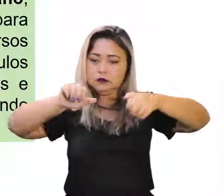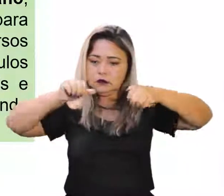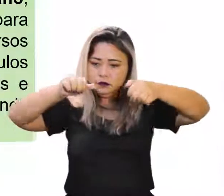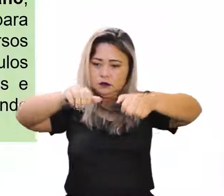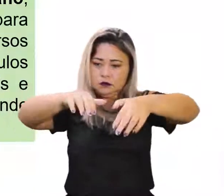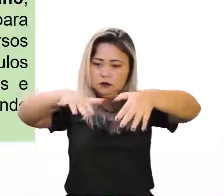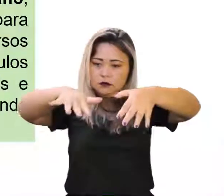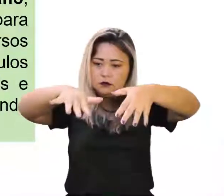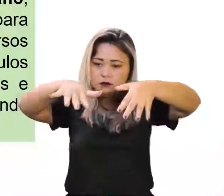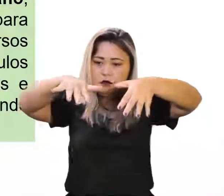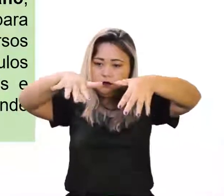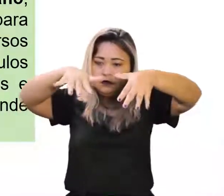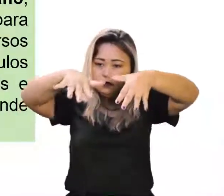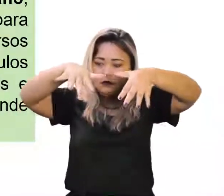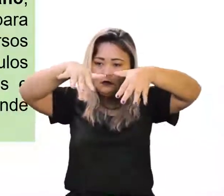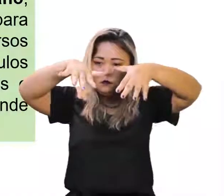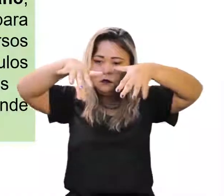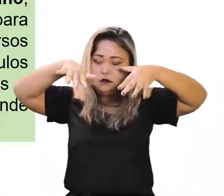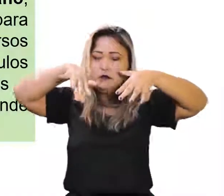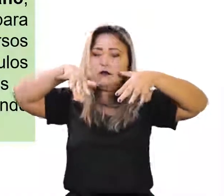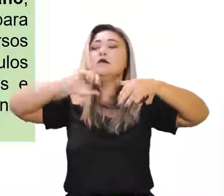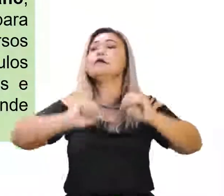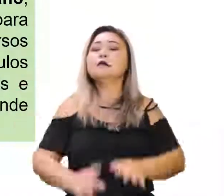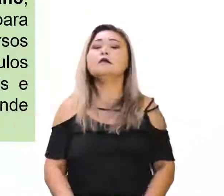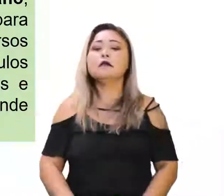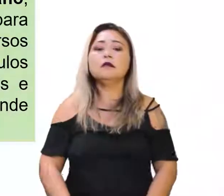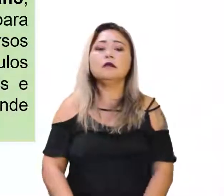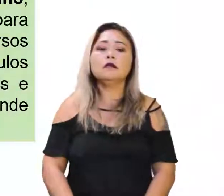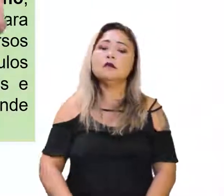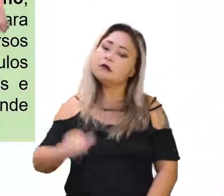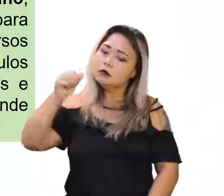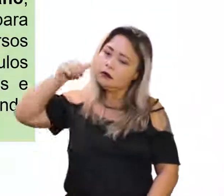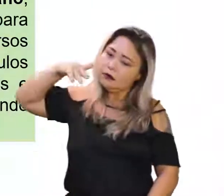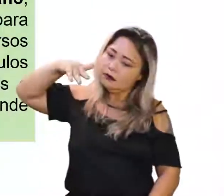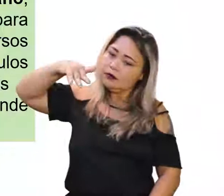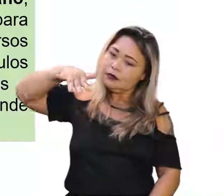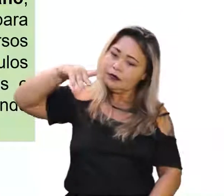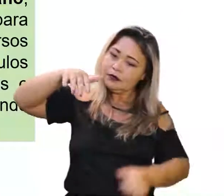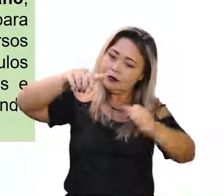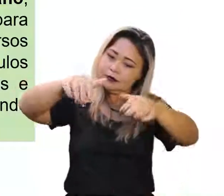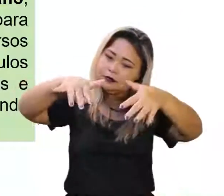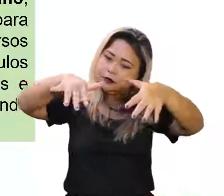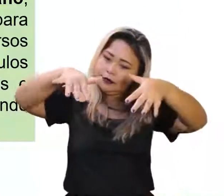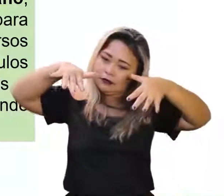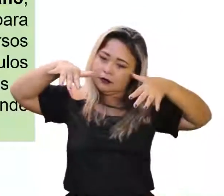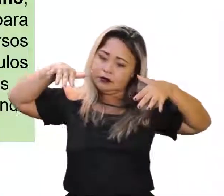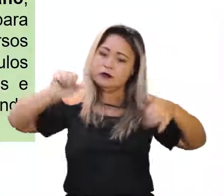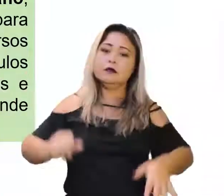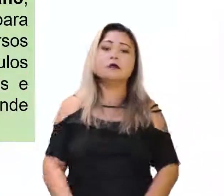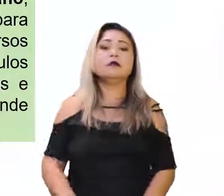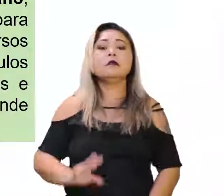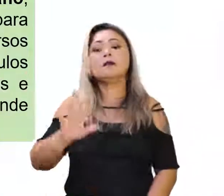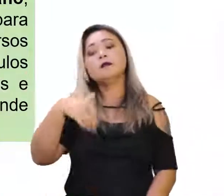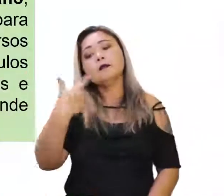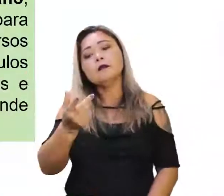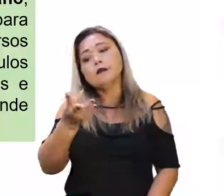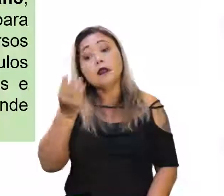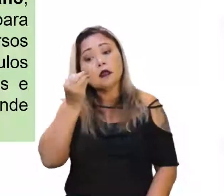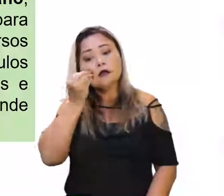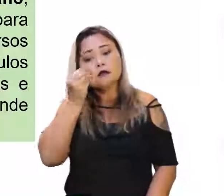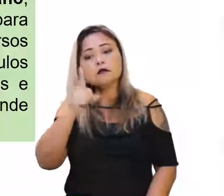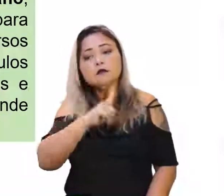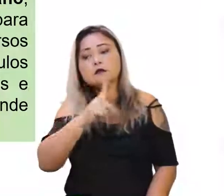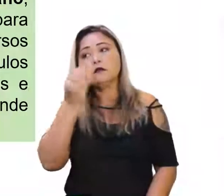baixo arquibancadas do que acima do palco, né? um aclive, né? Isso, Uma exato. situação de aclive. Então, se vocês tiverem